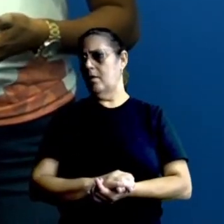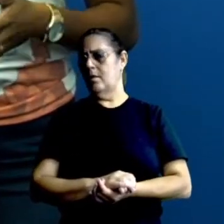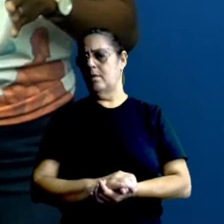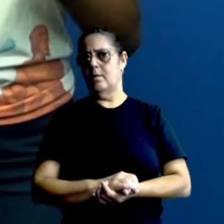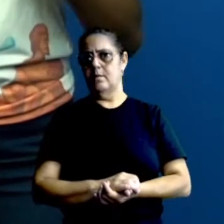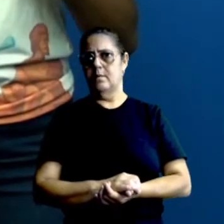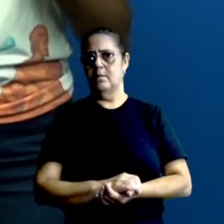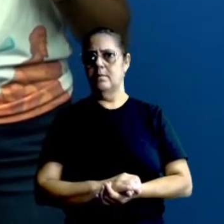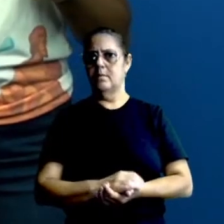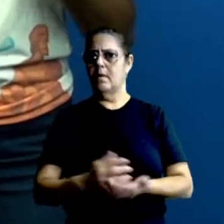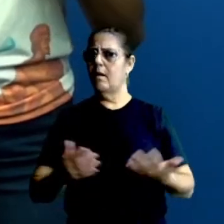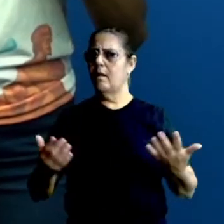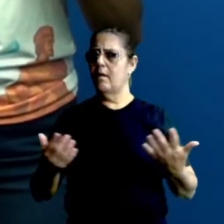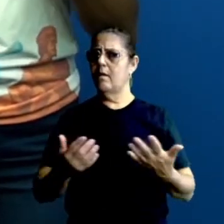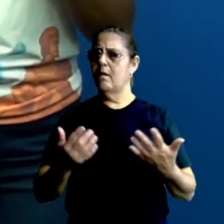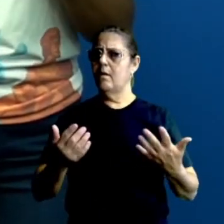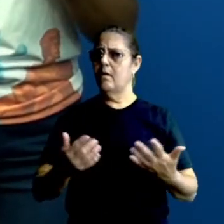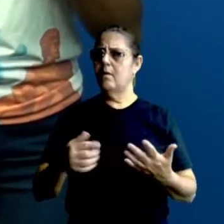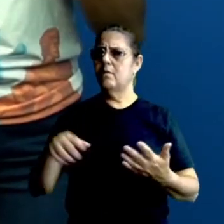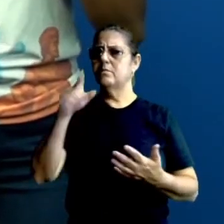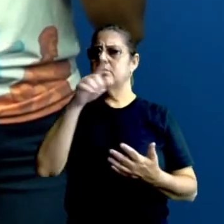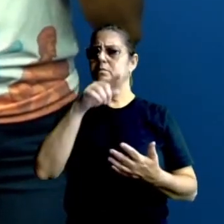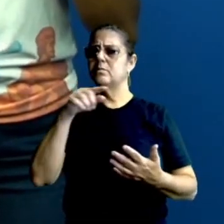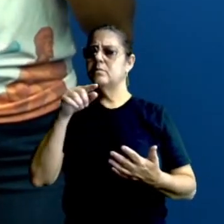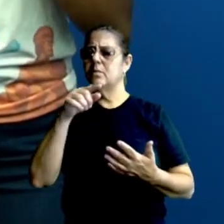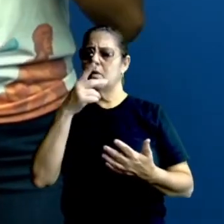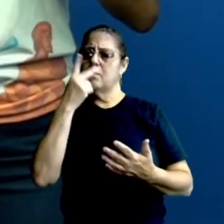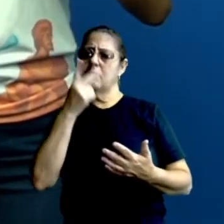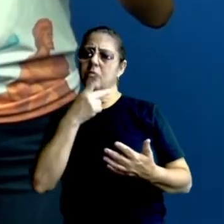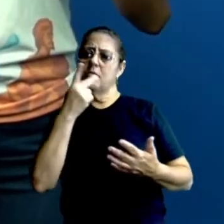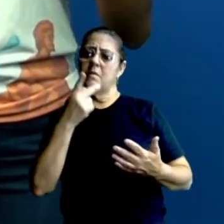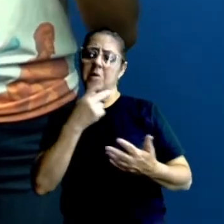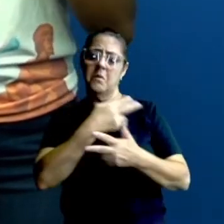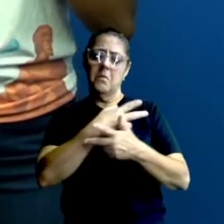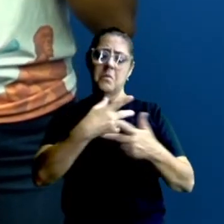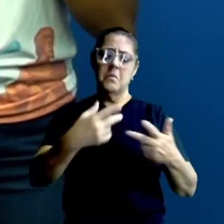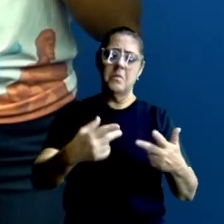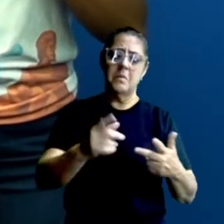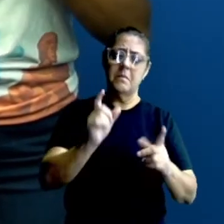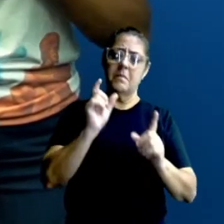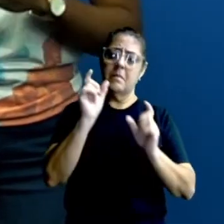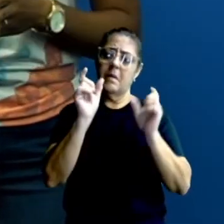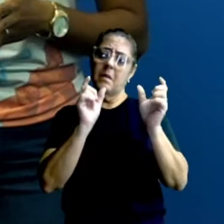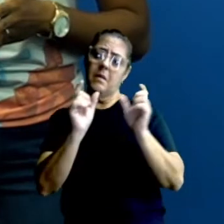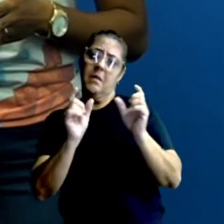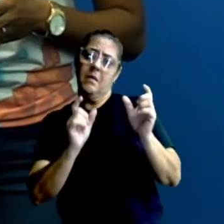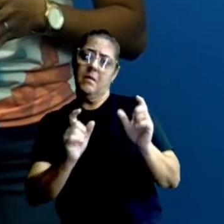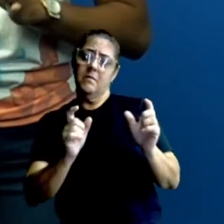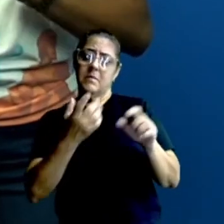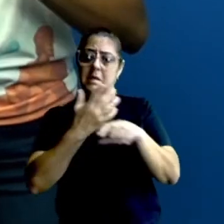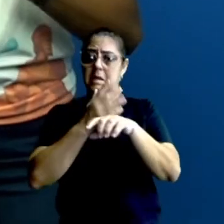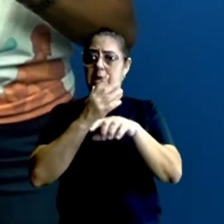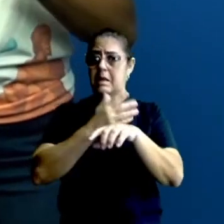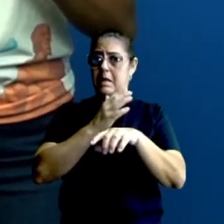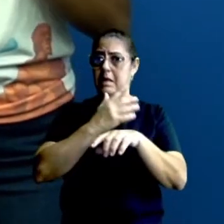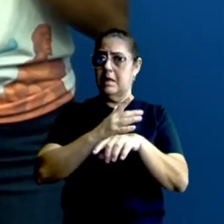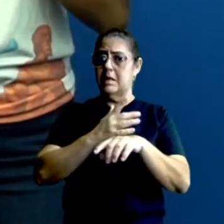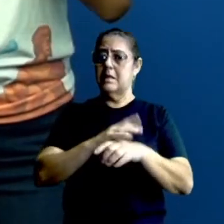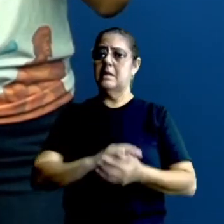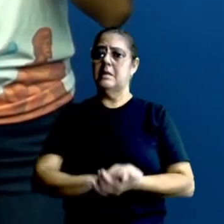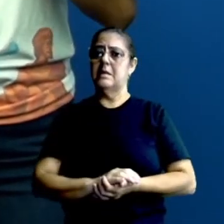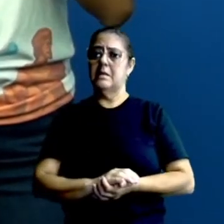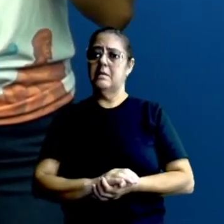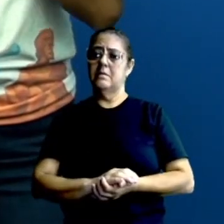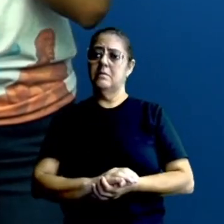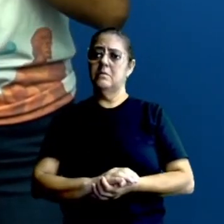please? Agora, eu quero saber como é que se fala alguma palavra em inglês. E aí eu vou